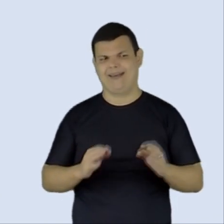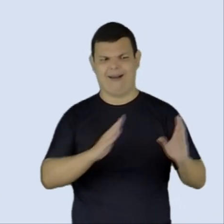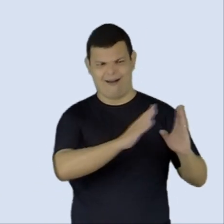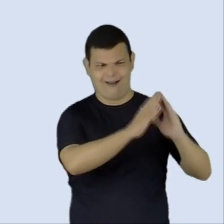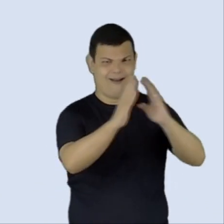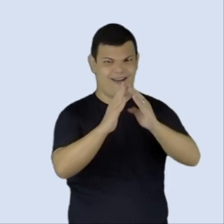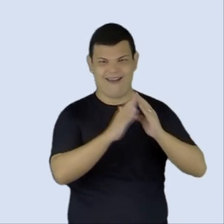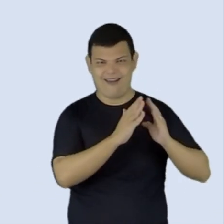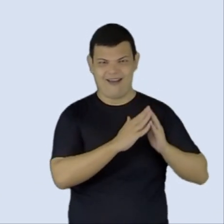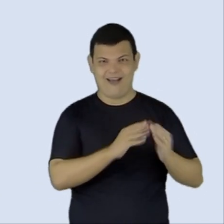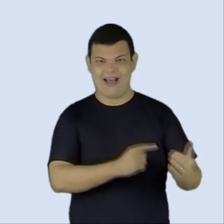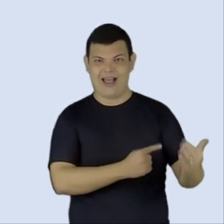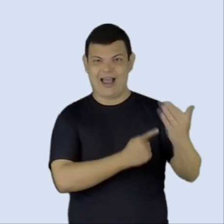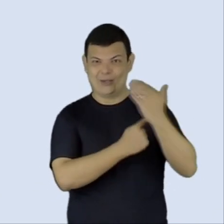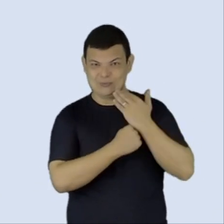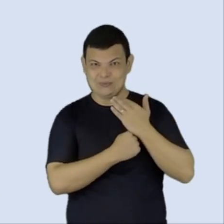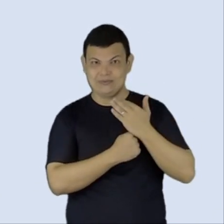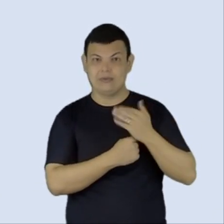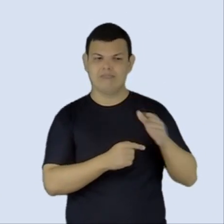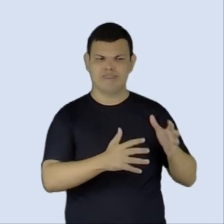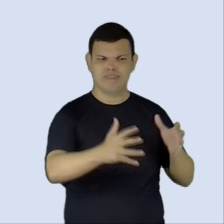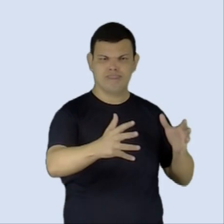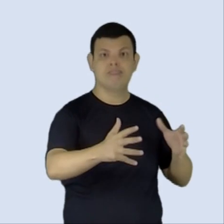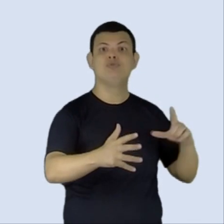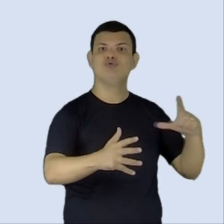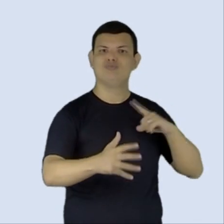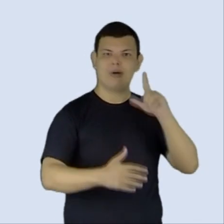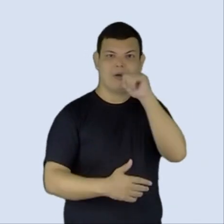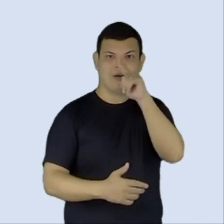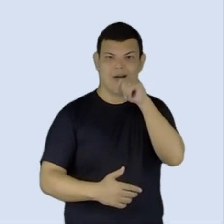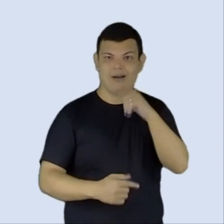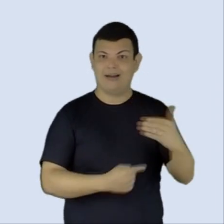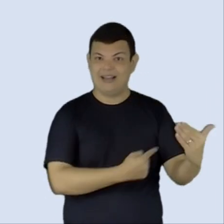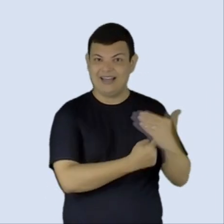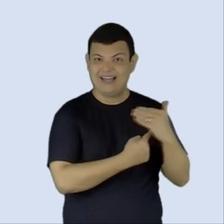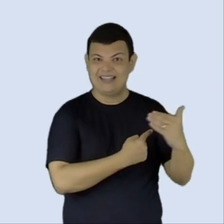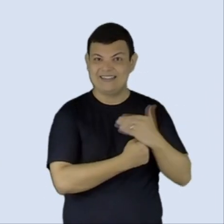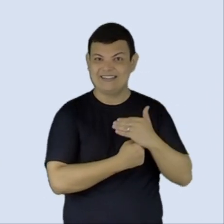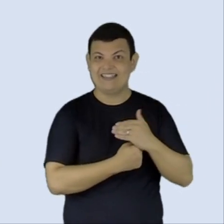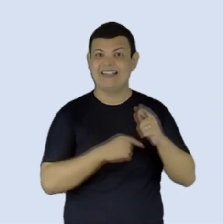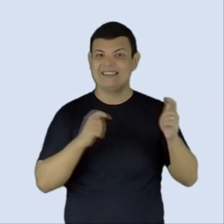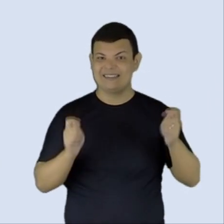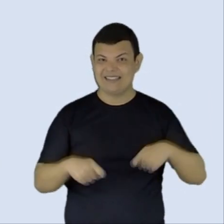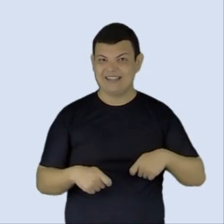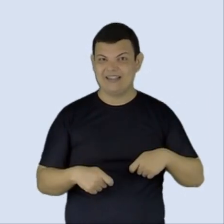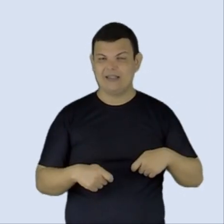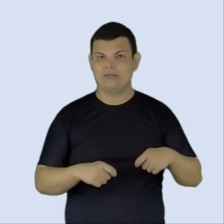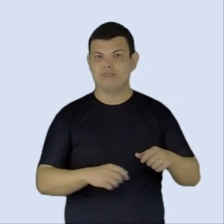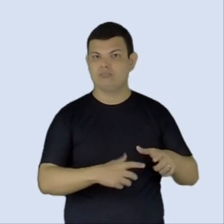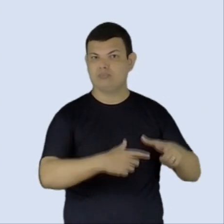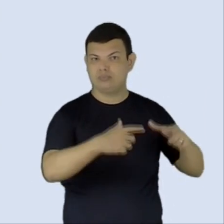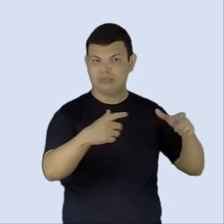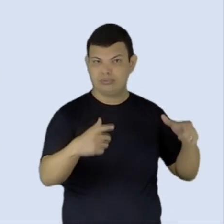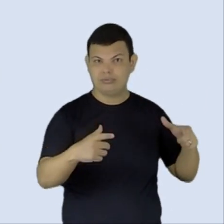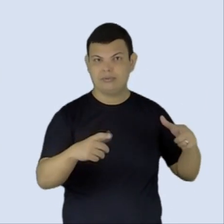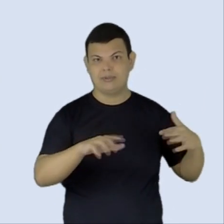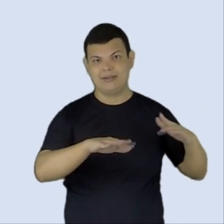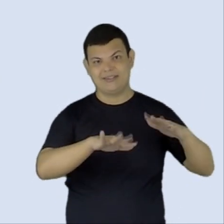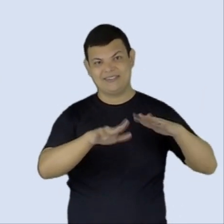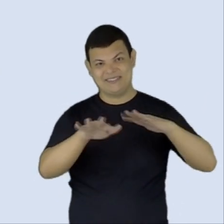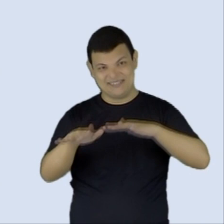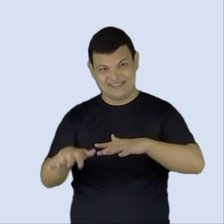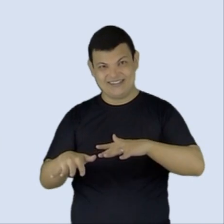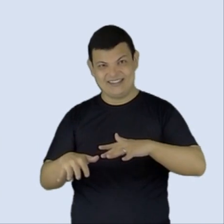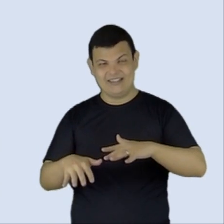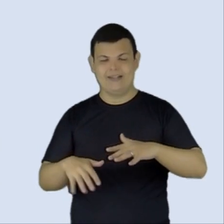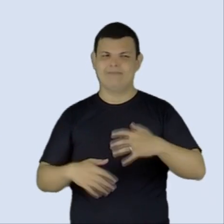Certeza da barragem, vão fazer as caixas d'água, onde vão chegar nos sítios. Porque nos